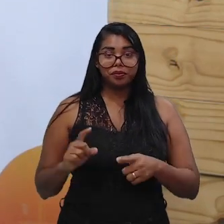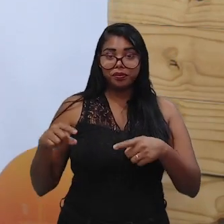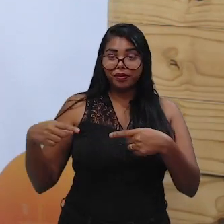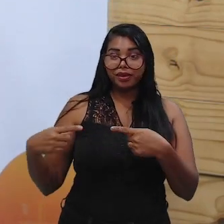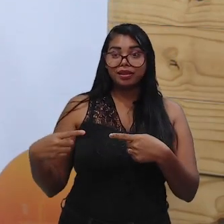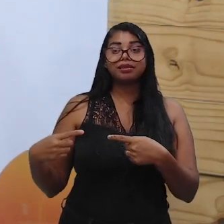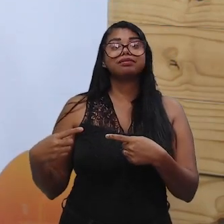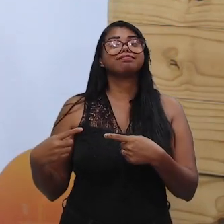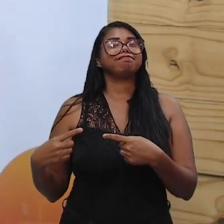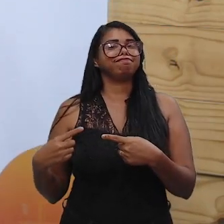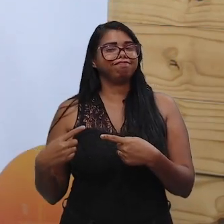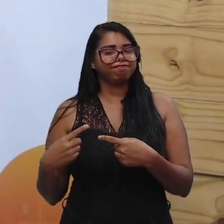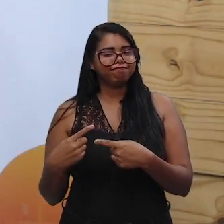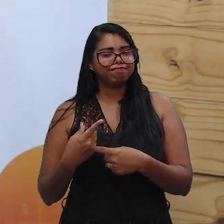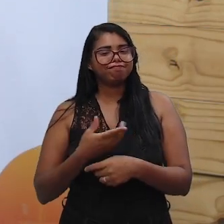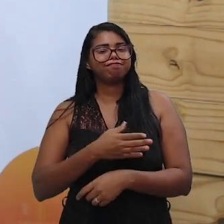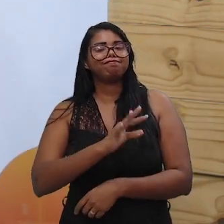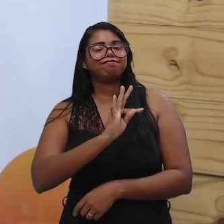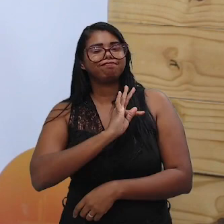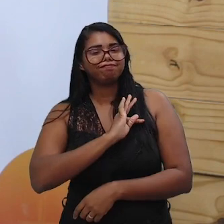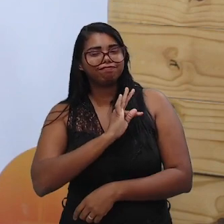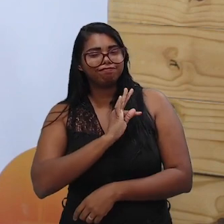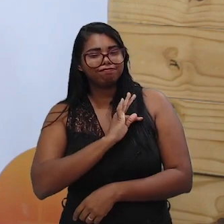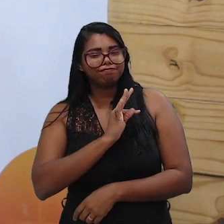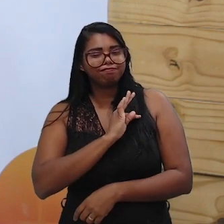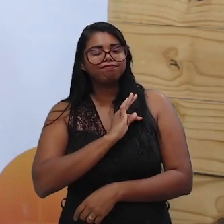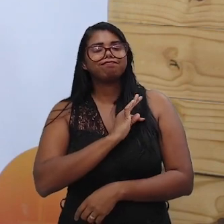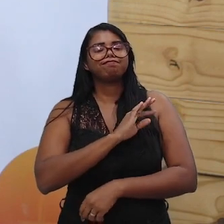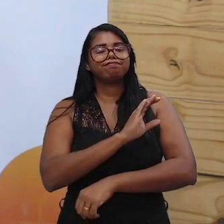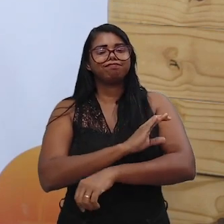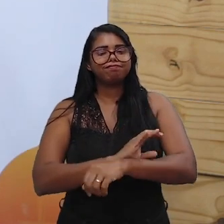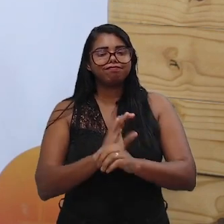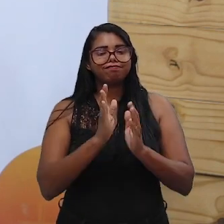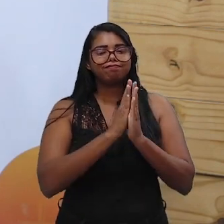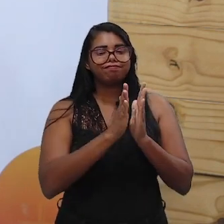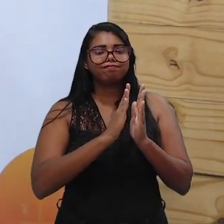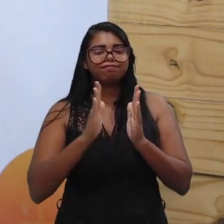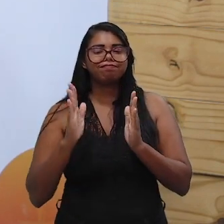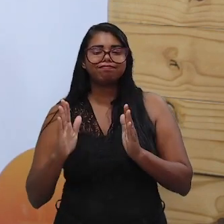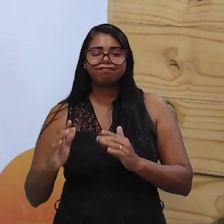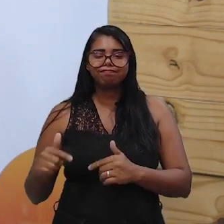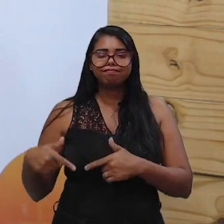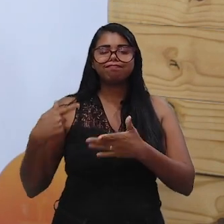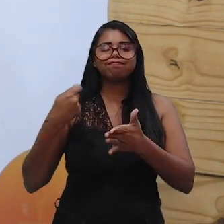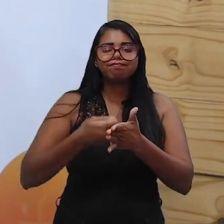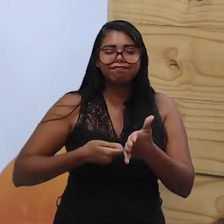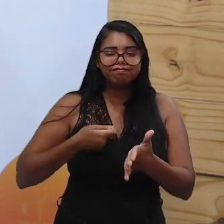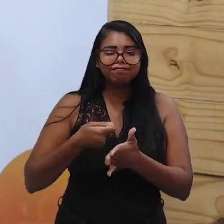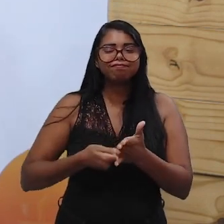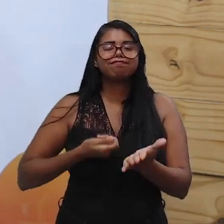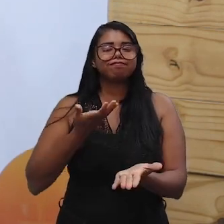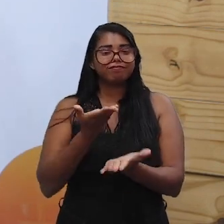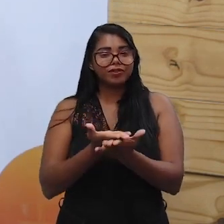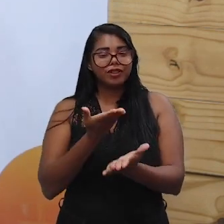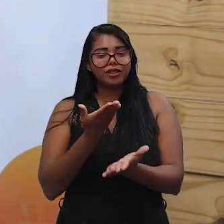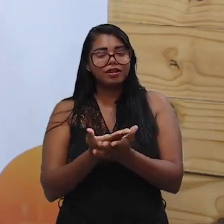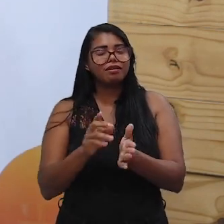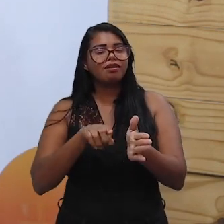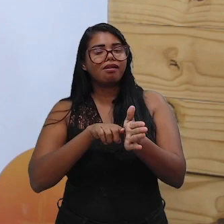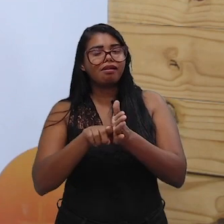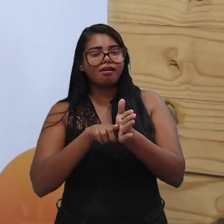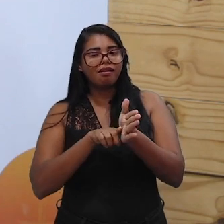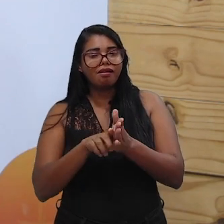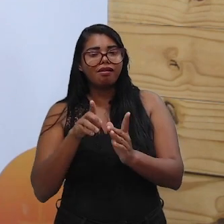nossa área, não é um desafio novo. E a gente vem realmente tentando estudar, tentando pesquisar e tentando